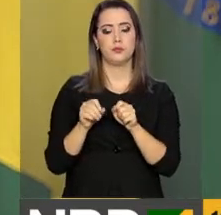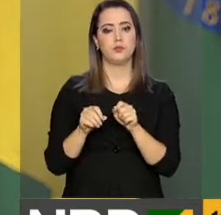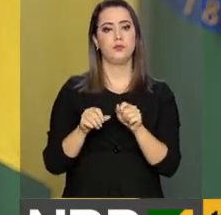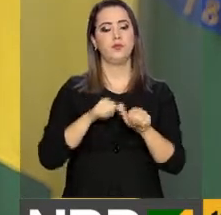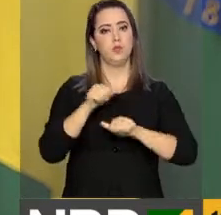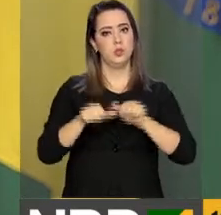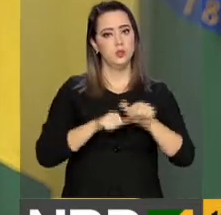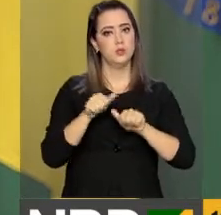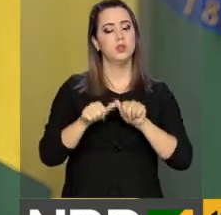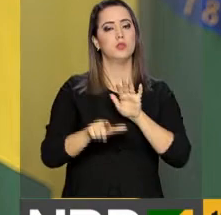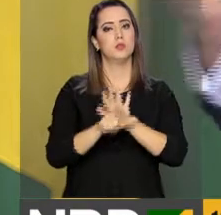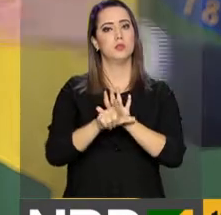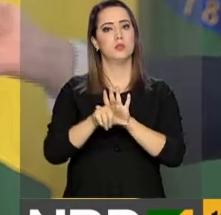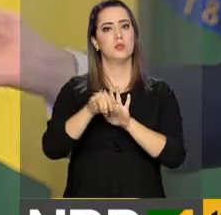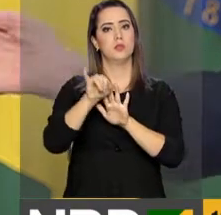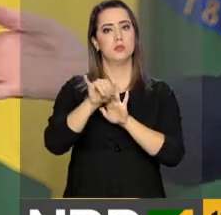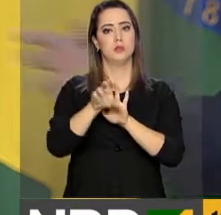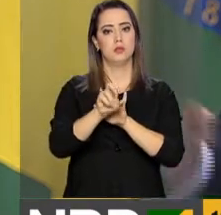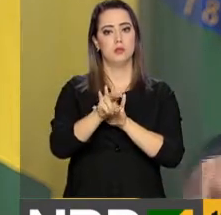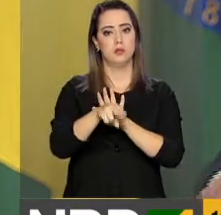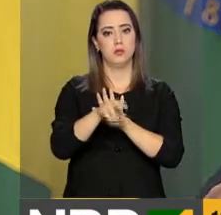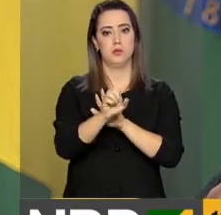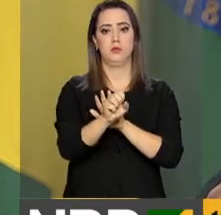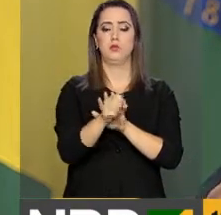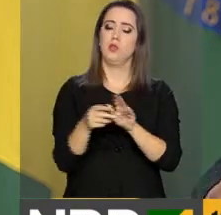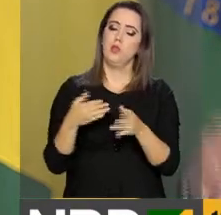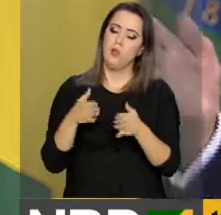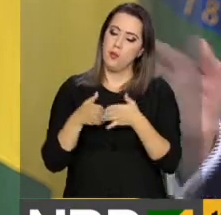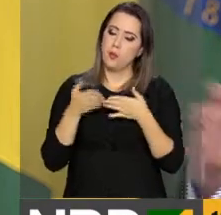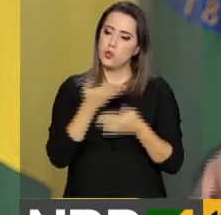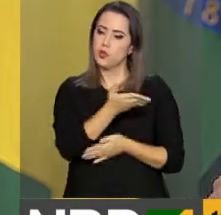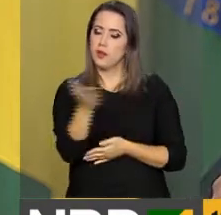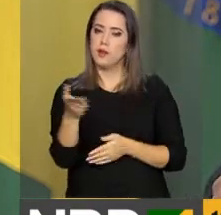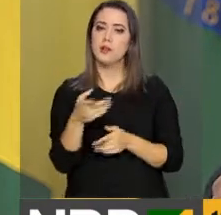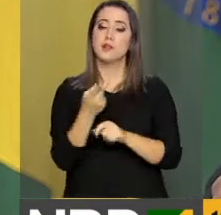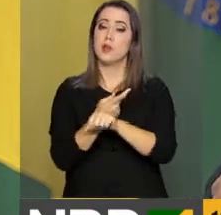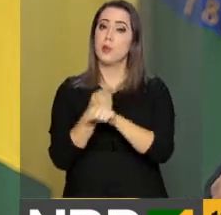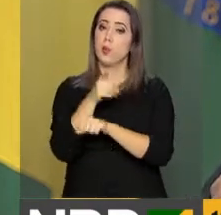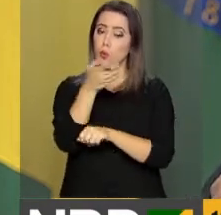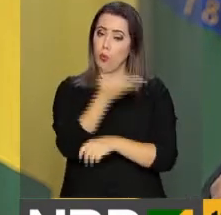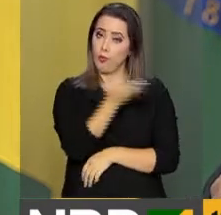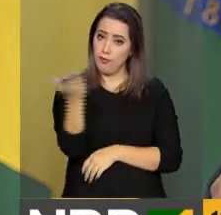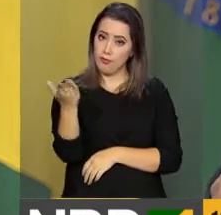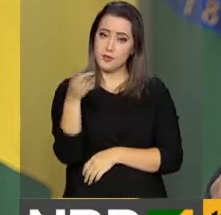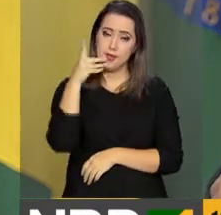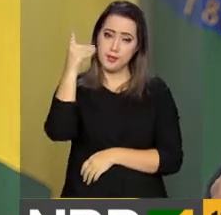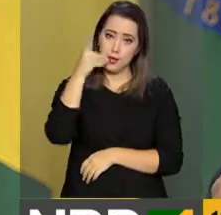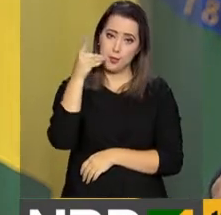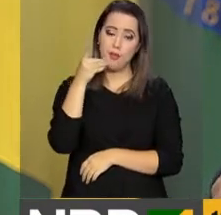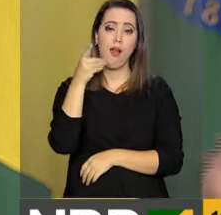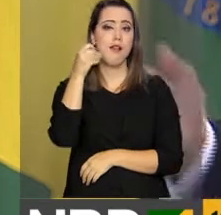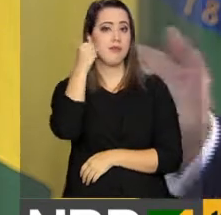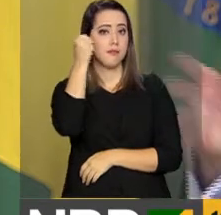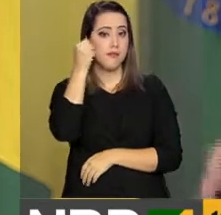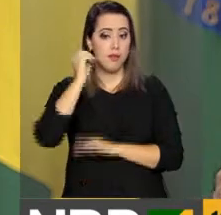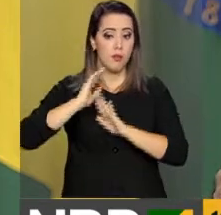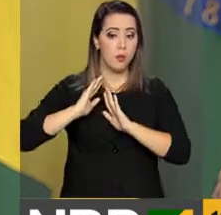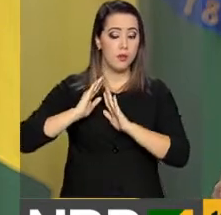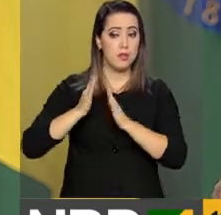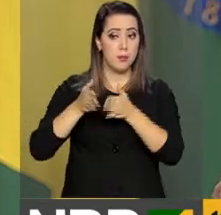vou devolver, eu vou pedir a eles que procurem os colegas deputados, os colegas senadores, para naturalmente